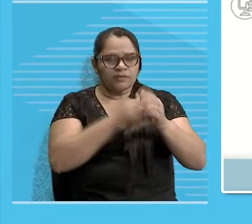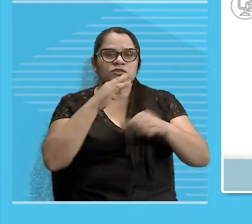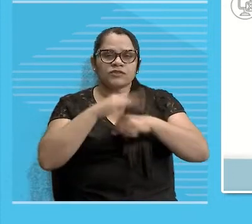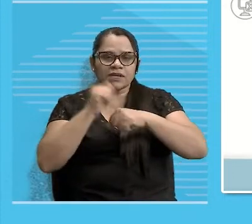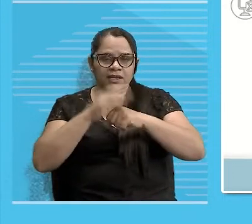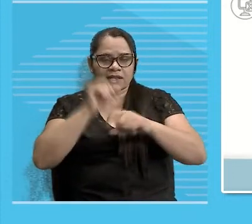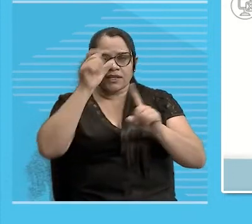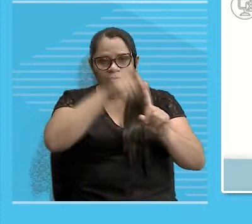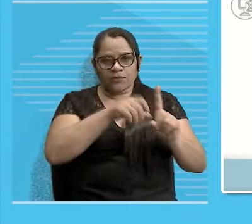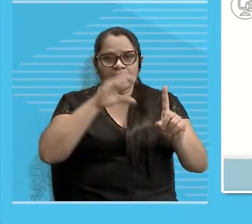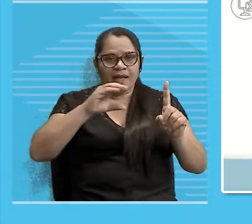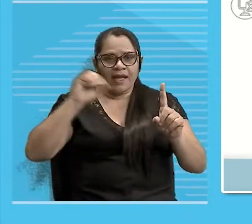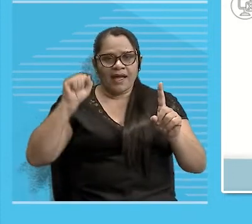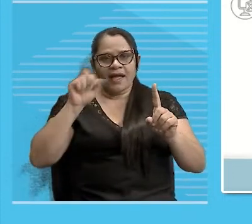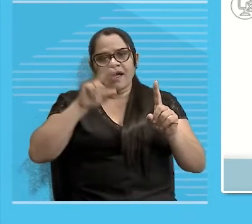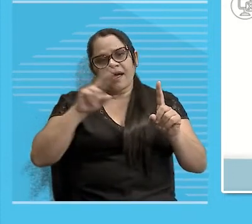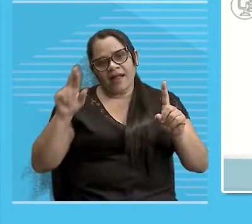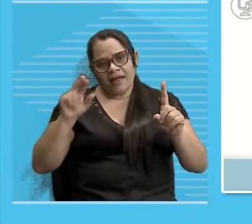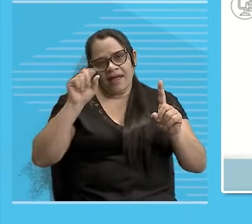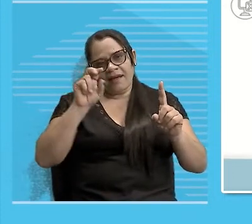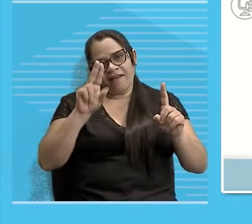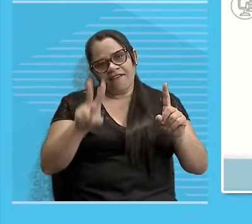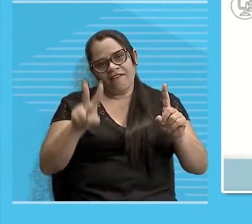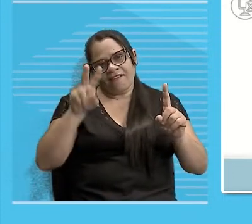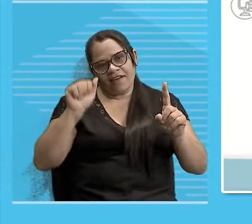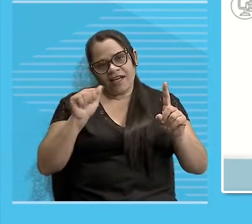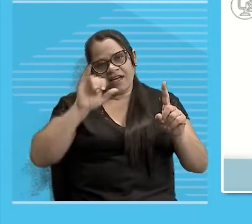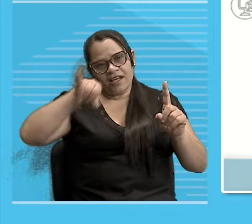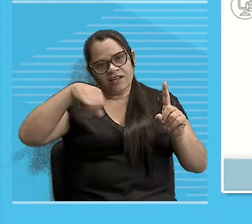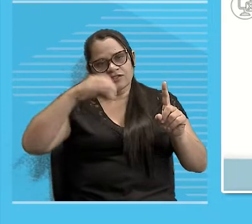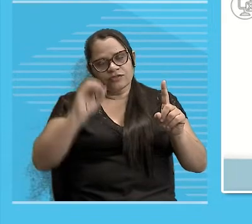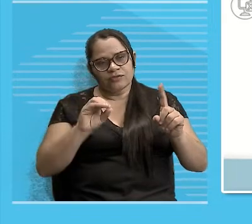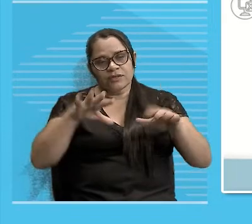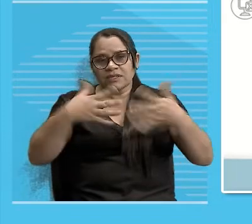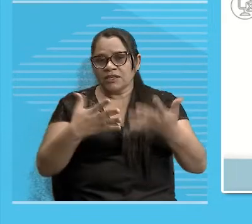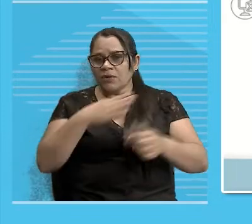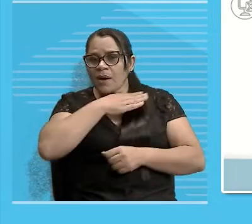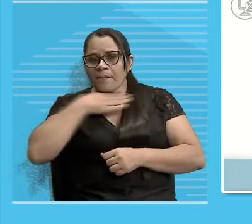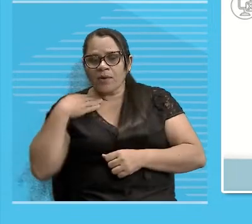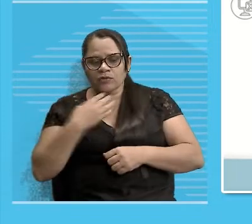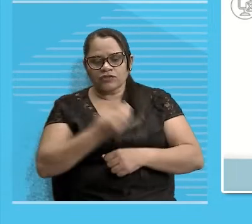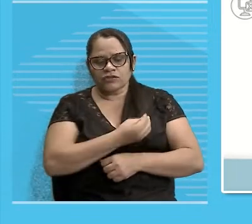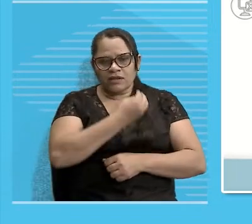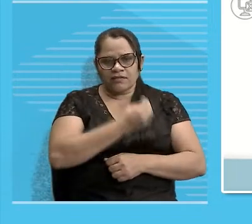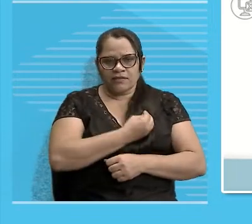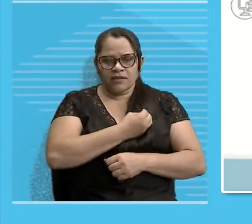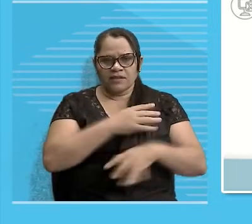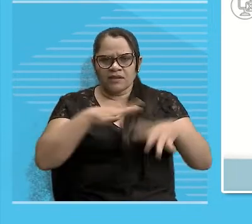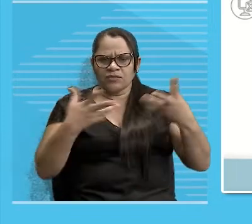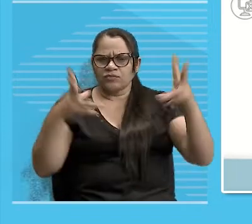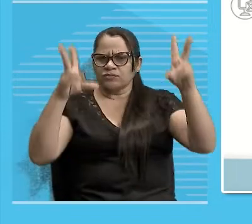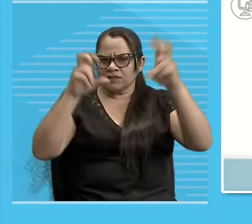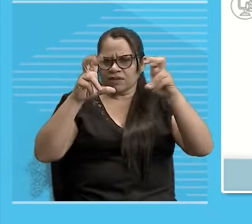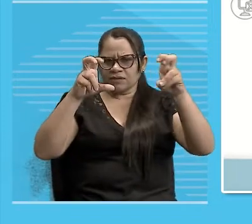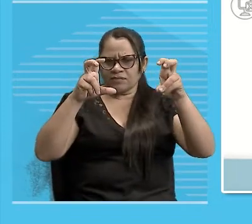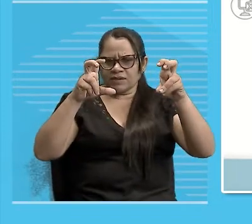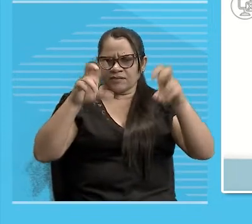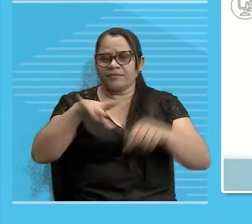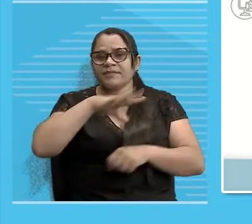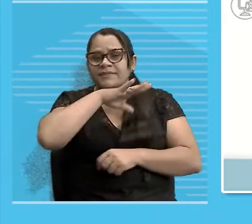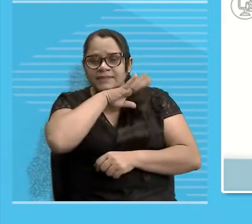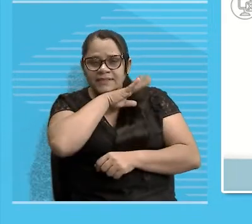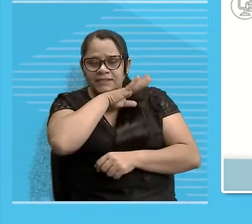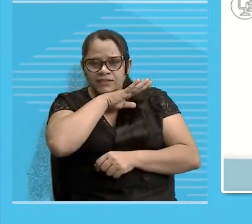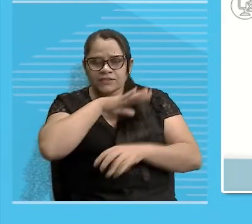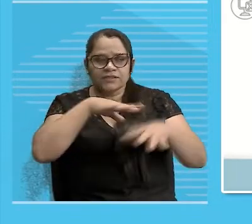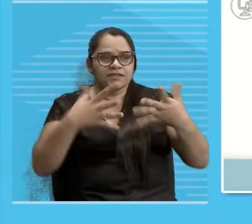A Morte da Virgem. A morte já é um tema pesado, né? Em algumas